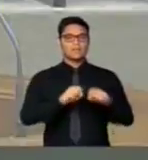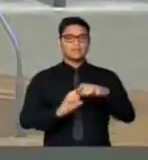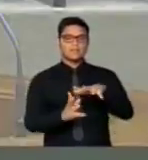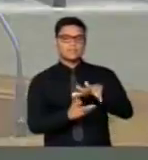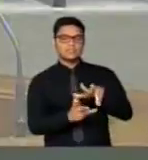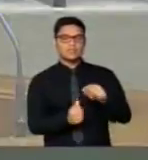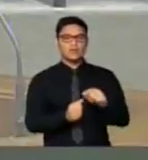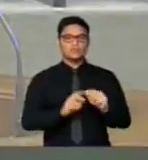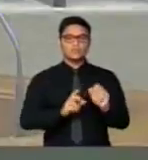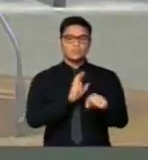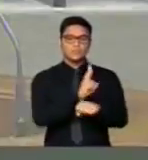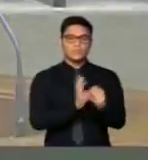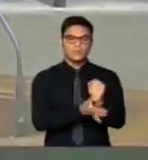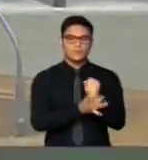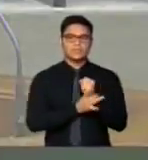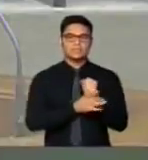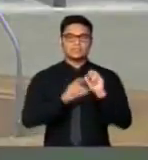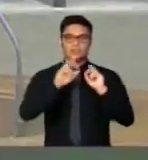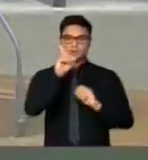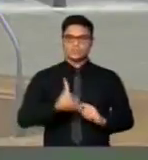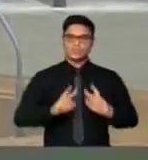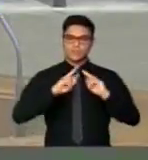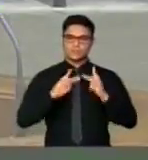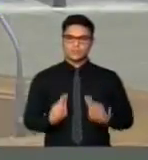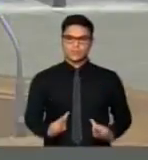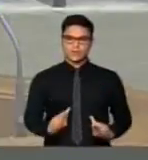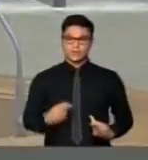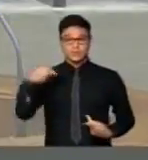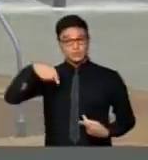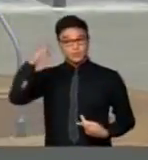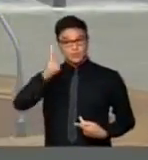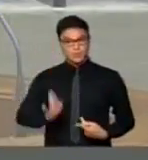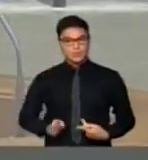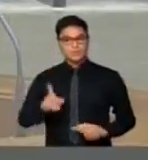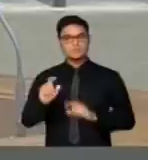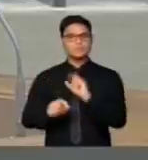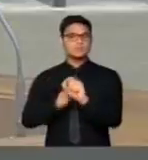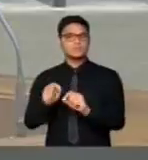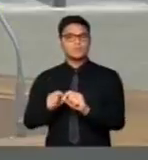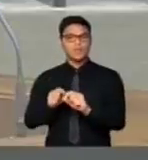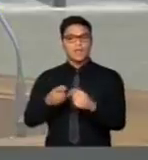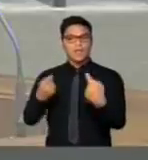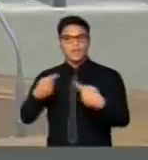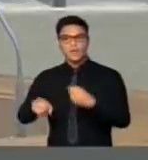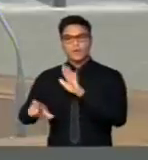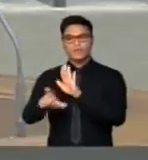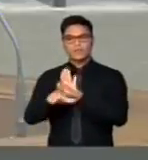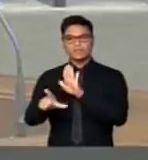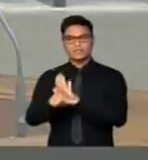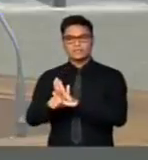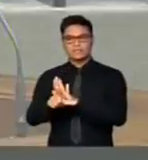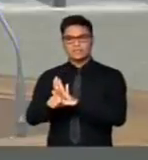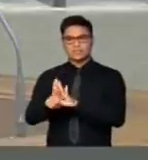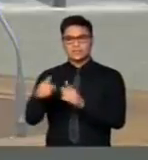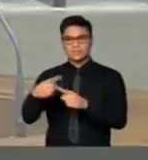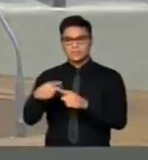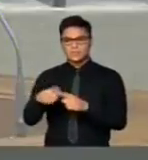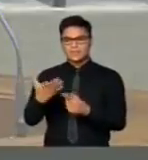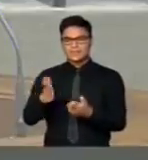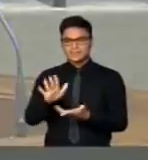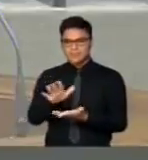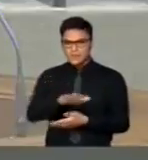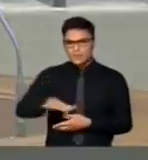o risco de desmoronar. No Brasil, são ameaças às proposições legislativas tocadas pelos setores